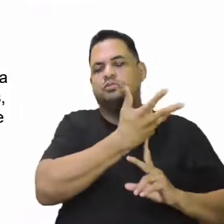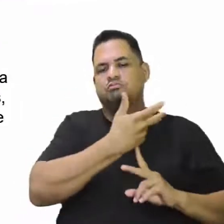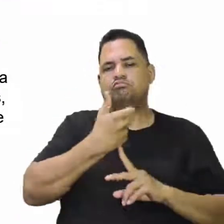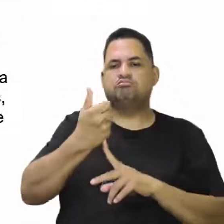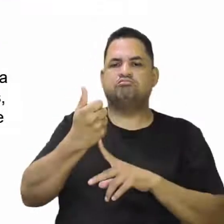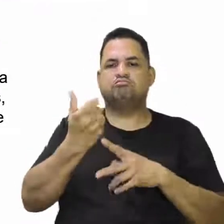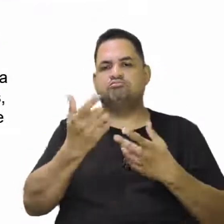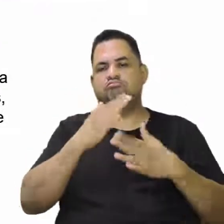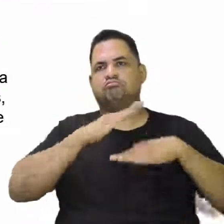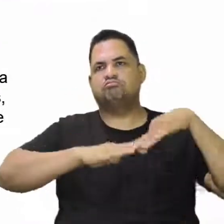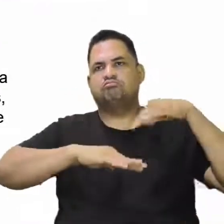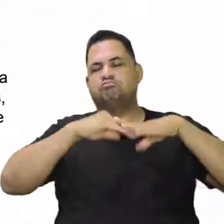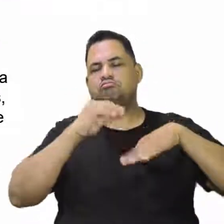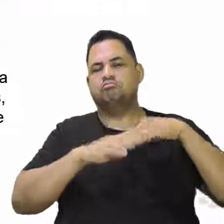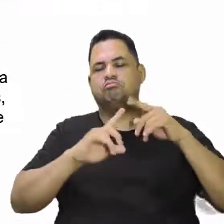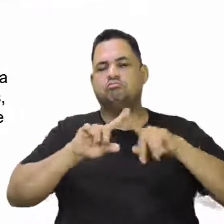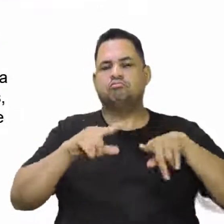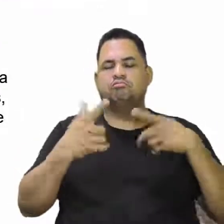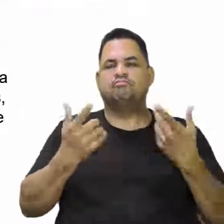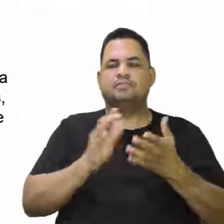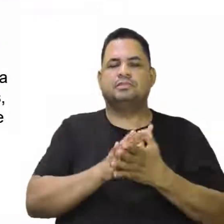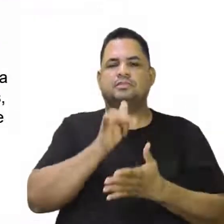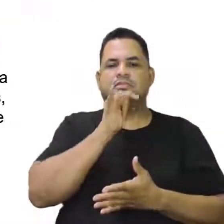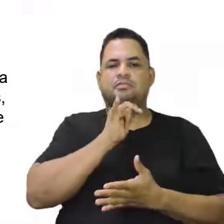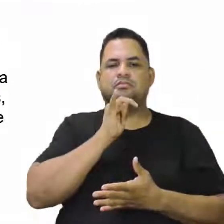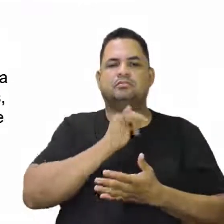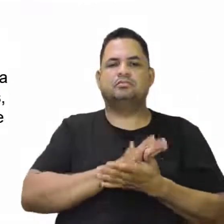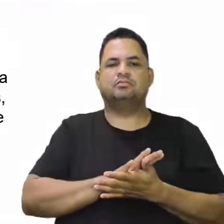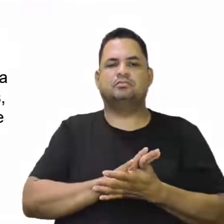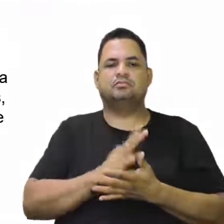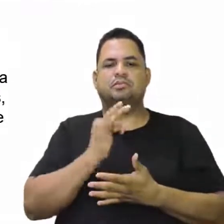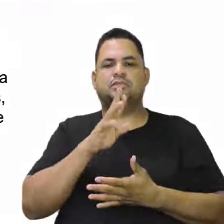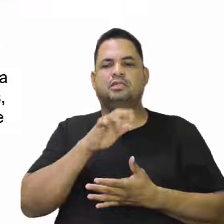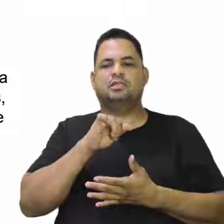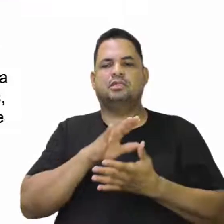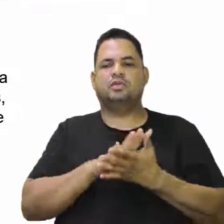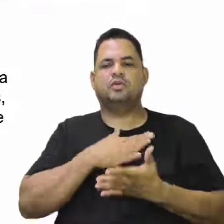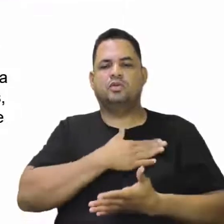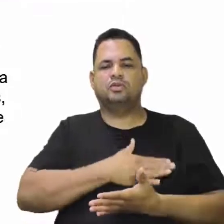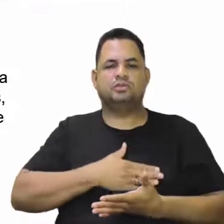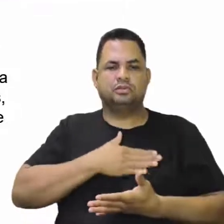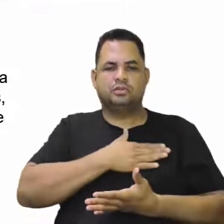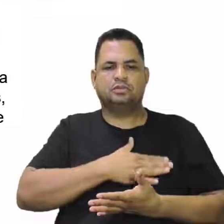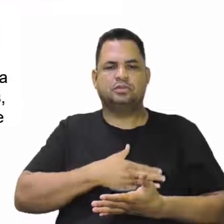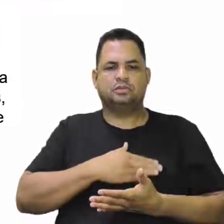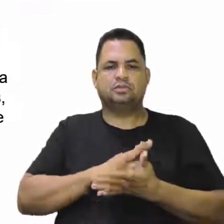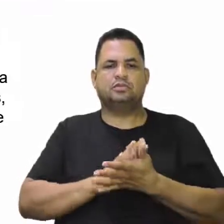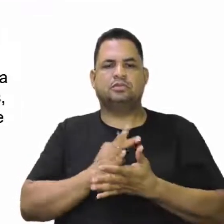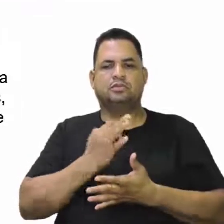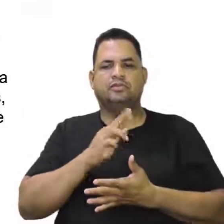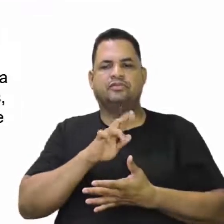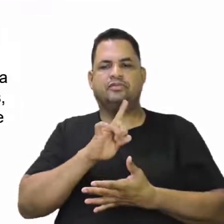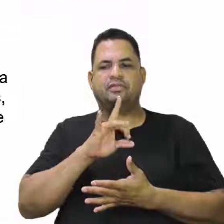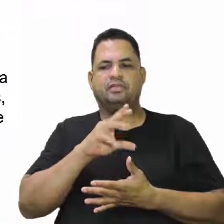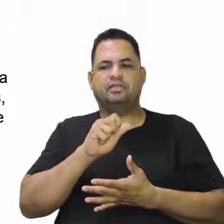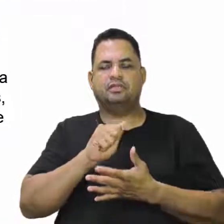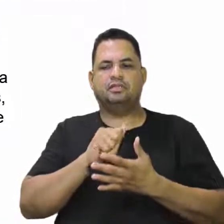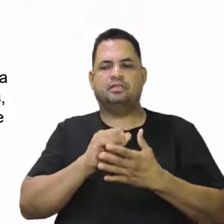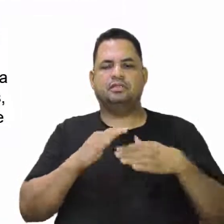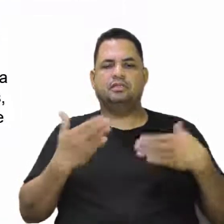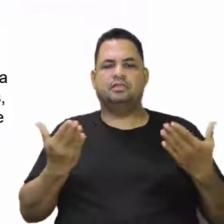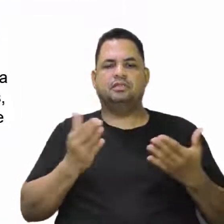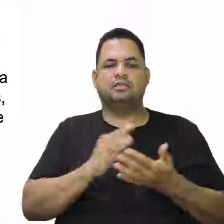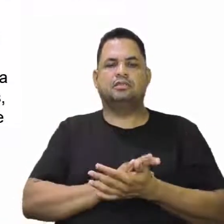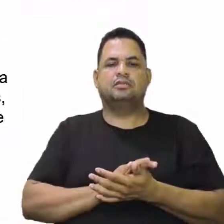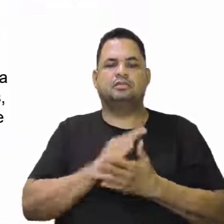como escritores, mas, por exemplo, uma que a Tainá gosta demais, a Frida. A Frida, ela